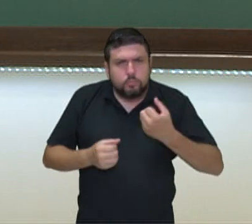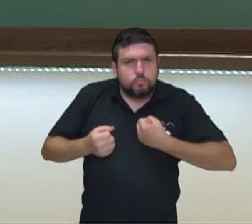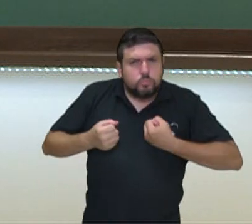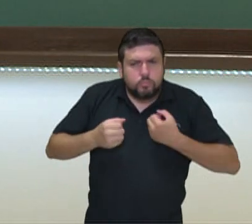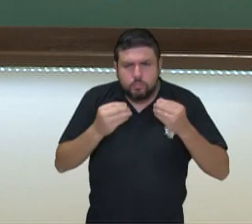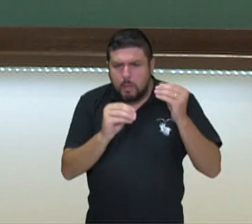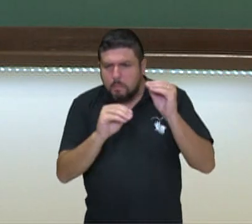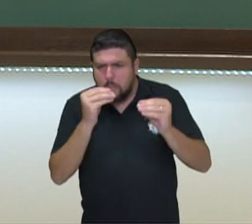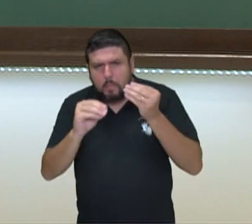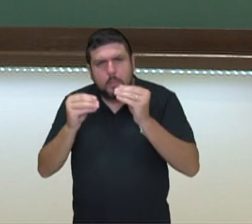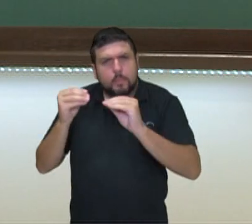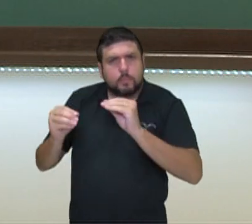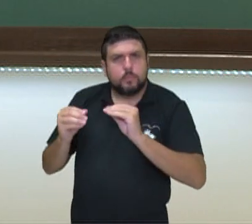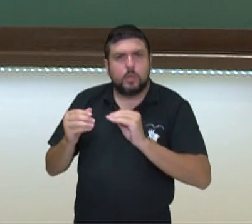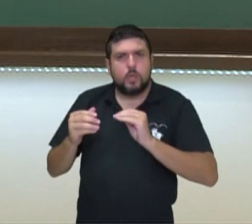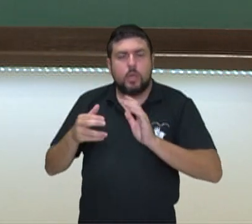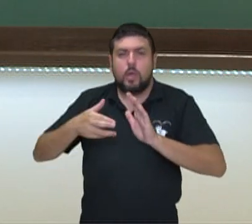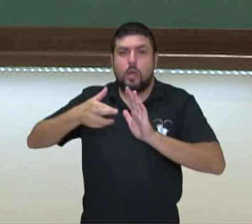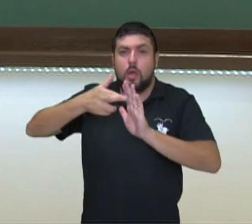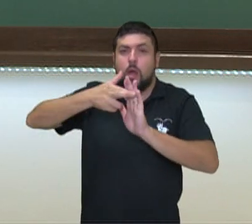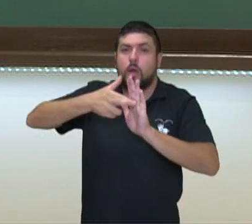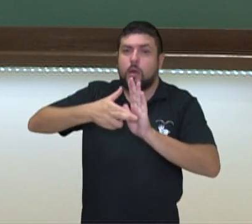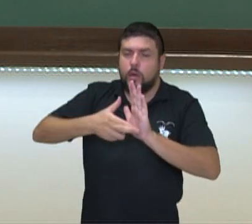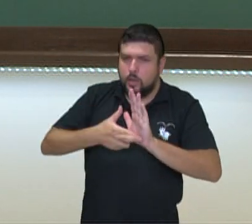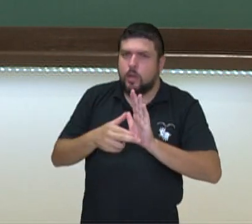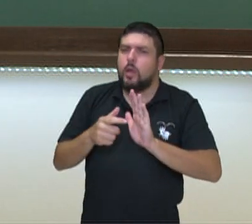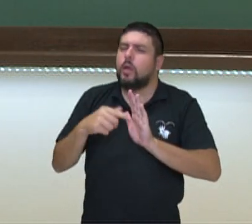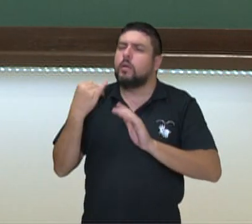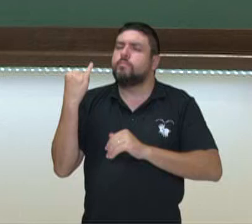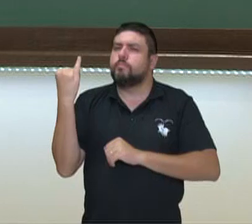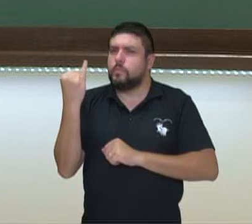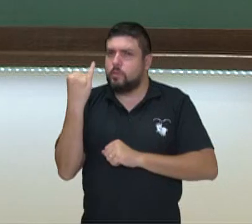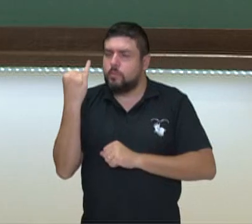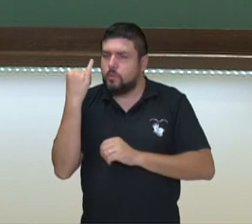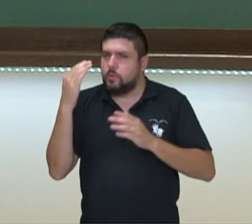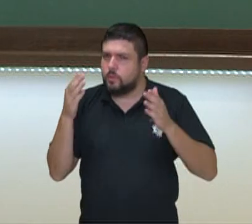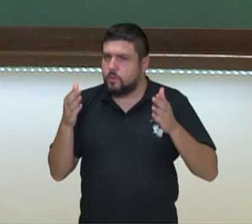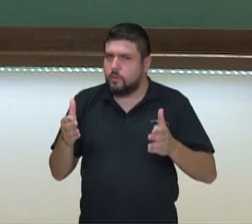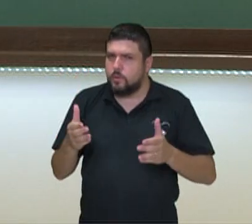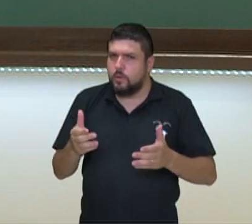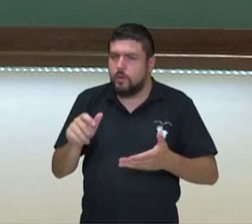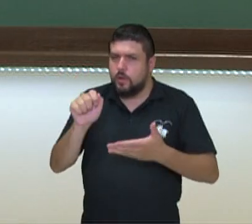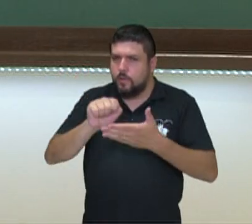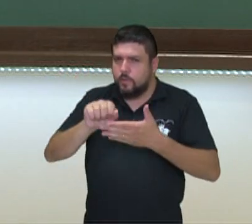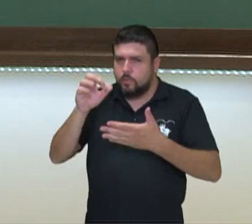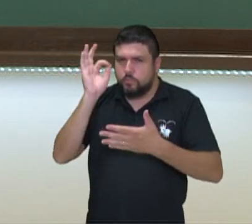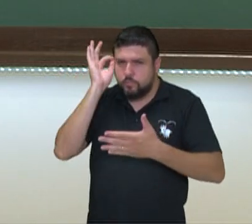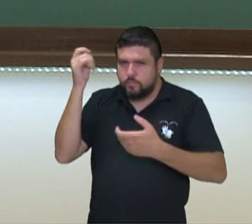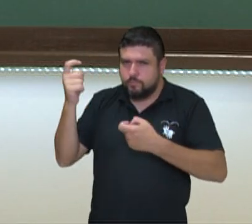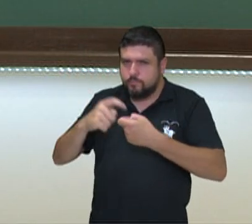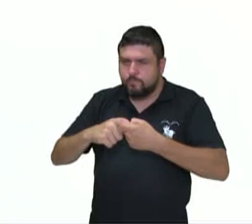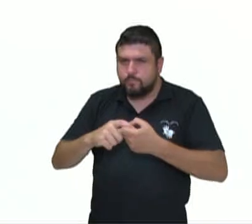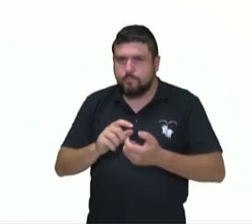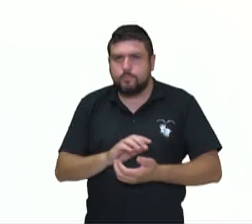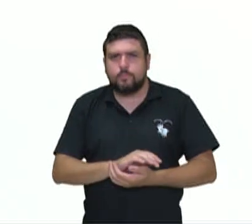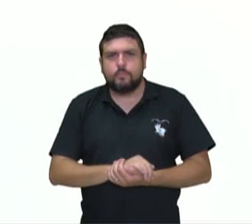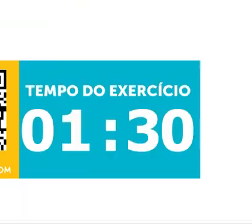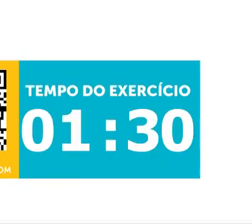lei de formação, a regrinha daquela função, ela é importante para isso. Vai fazendo aí que depois a gente corrige.